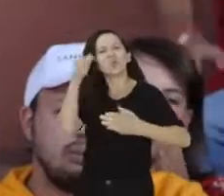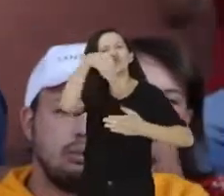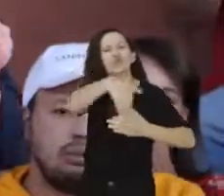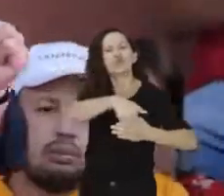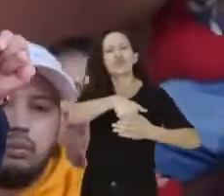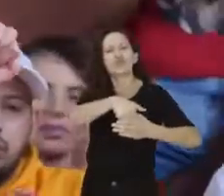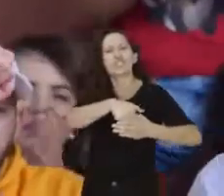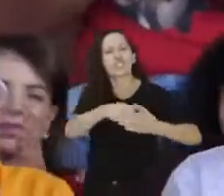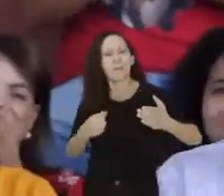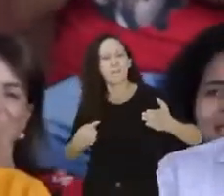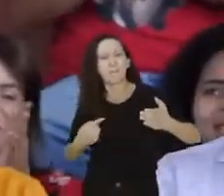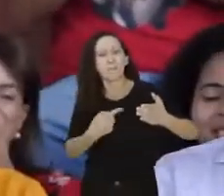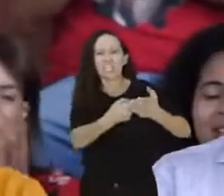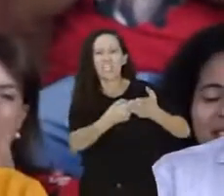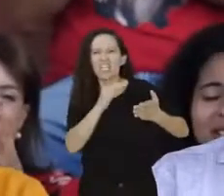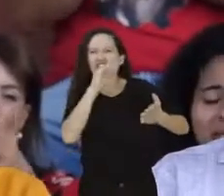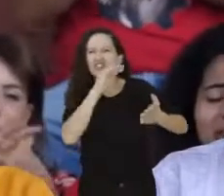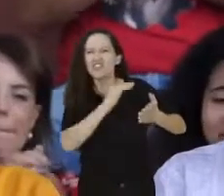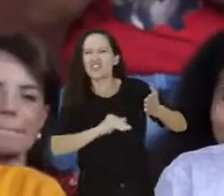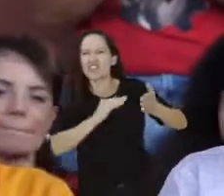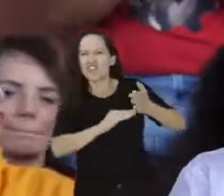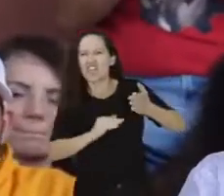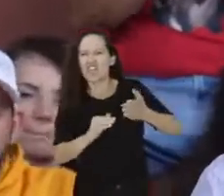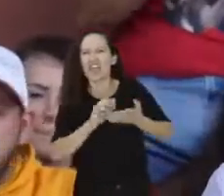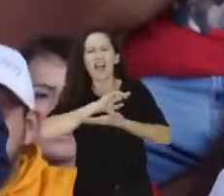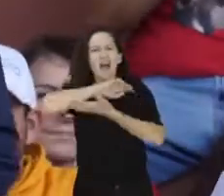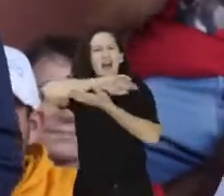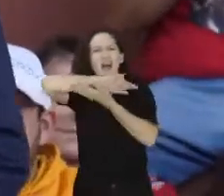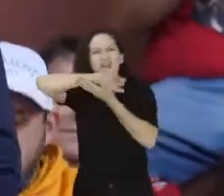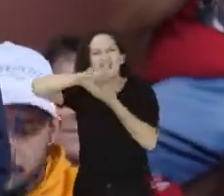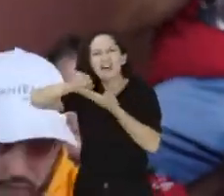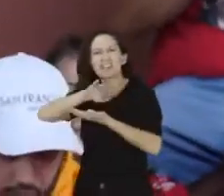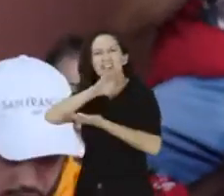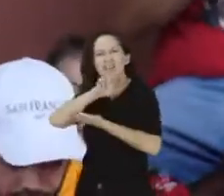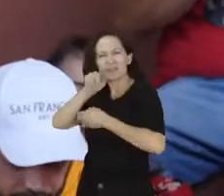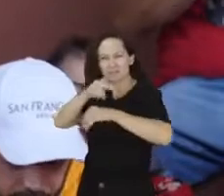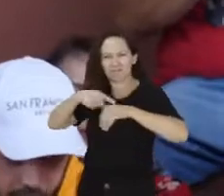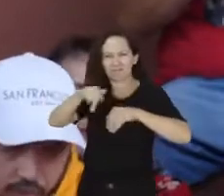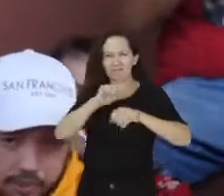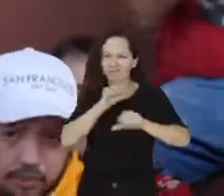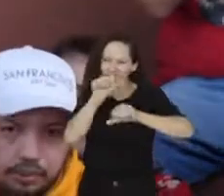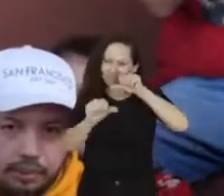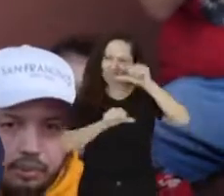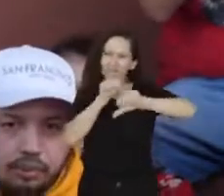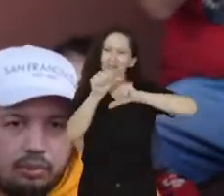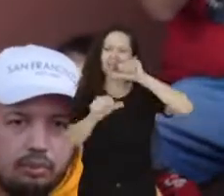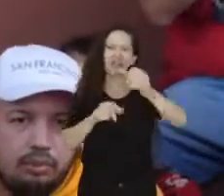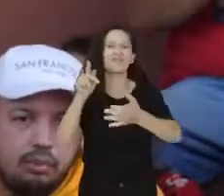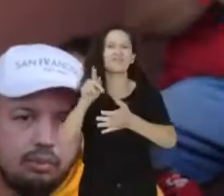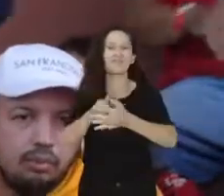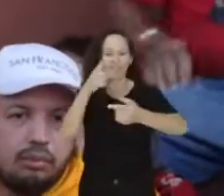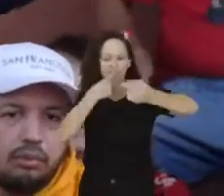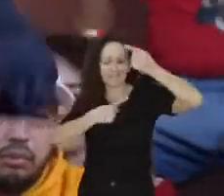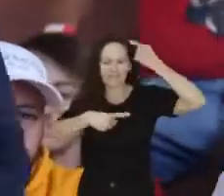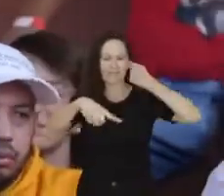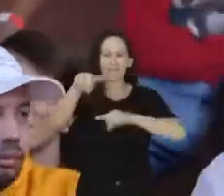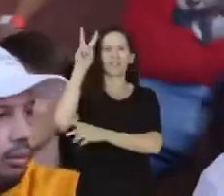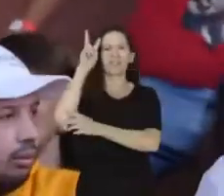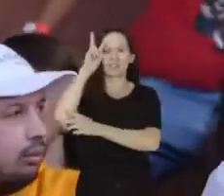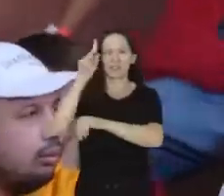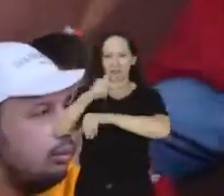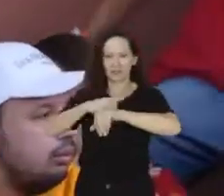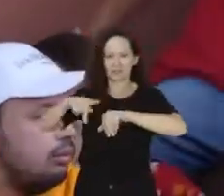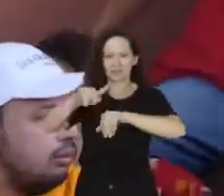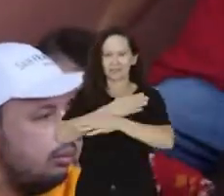sabe, nas coisas ruins desse país, para a gente poder mudar a história do país. Gente, um beijo